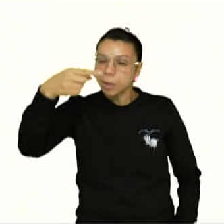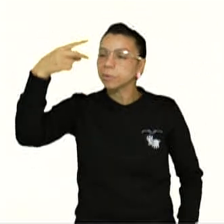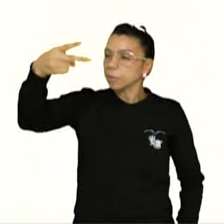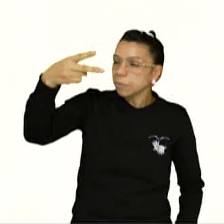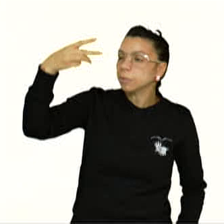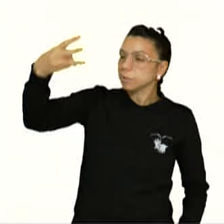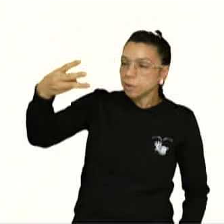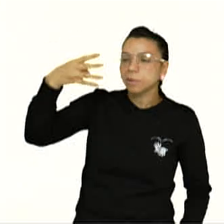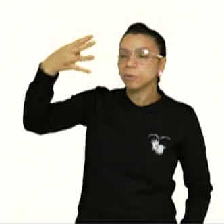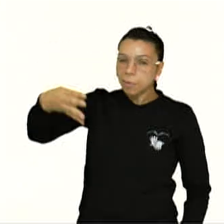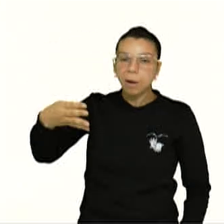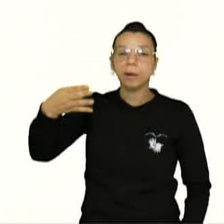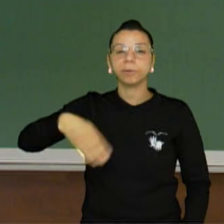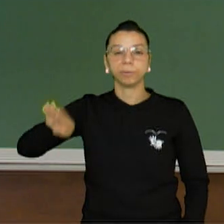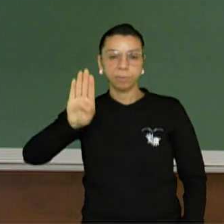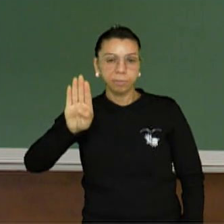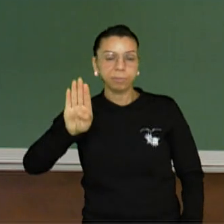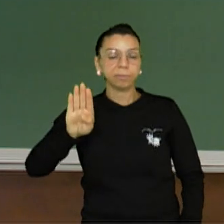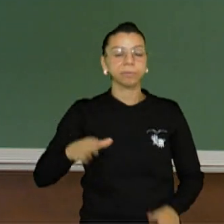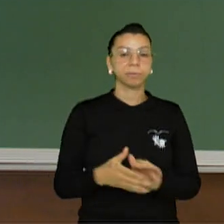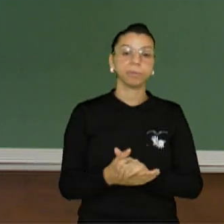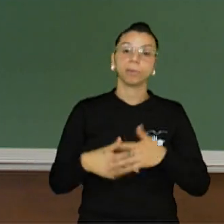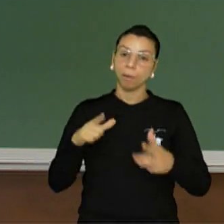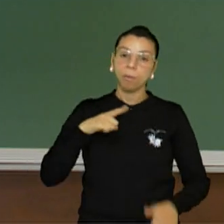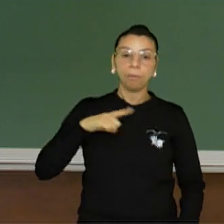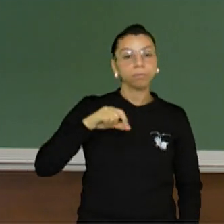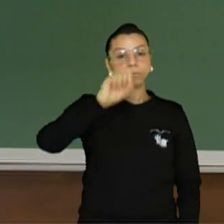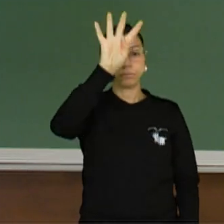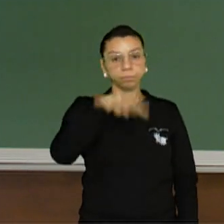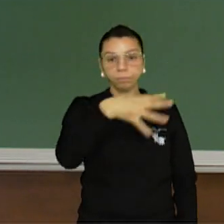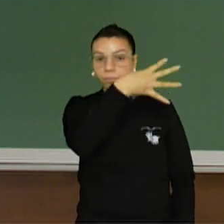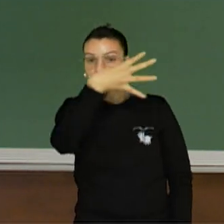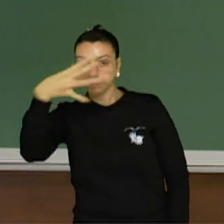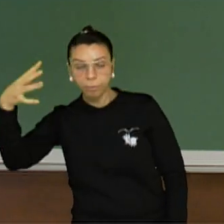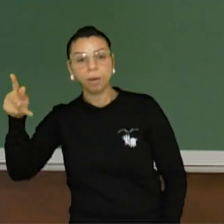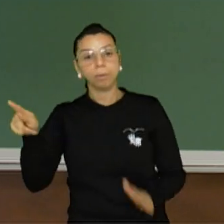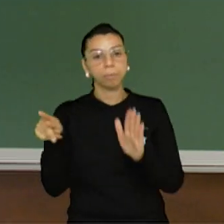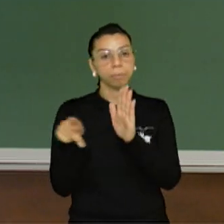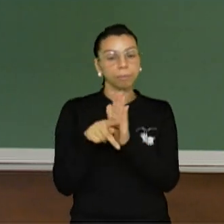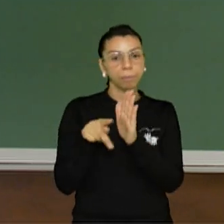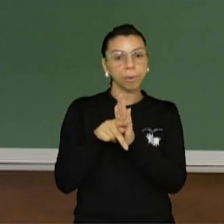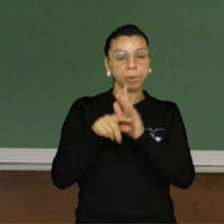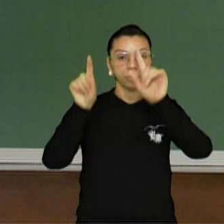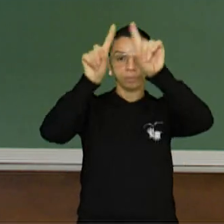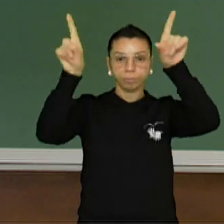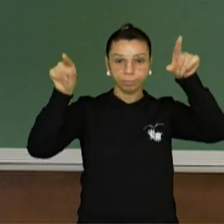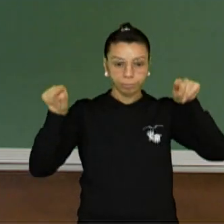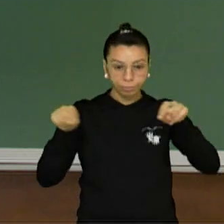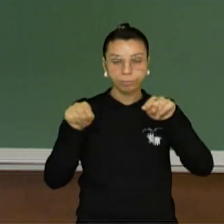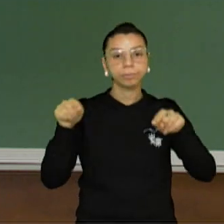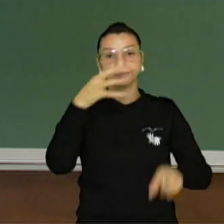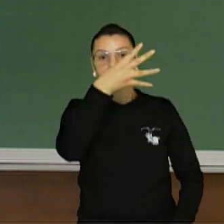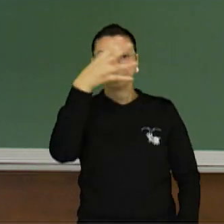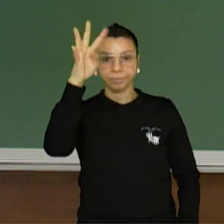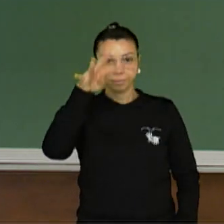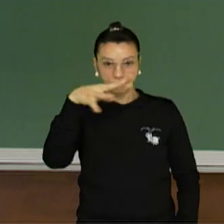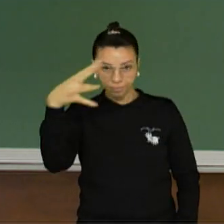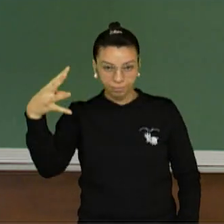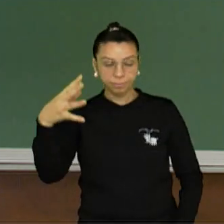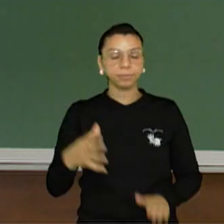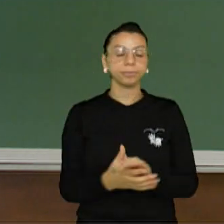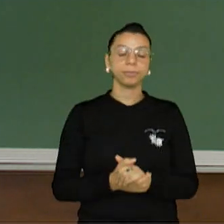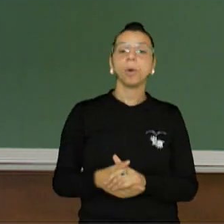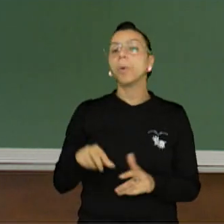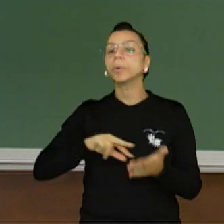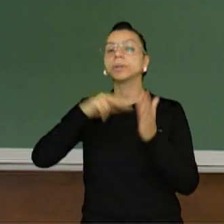terceiro, quarto bimestre. Ali é uma tabelinha, é uma matriz. E aí a gente vem falando dos determinantes. O que